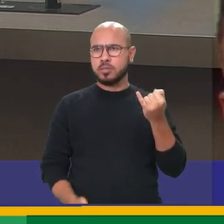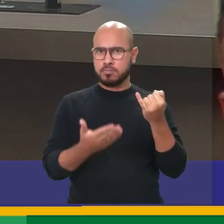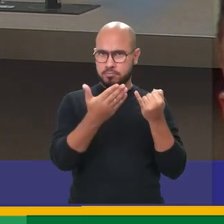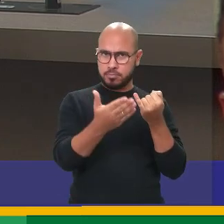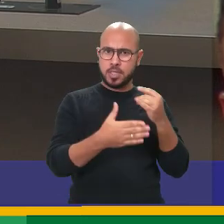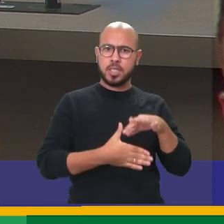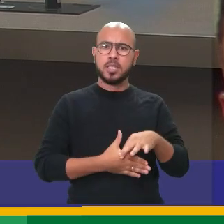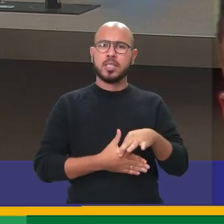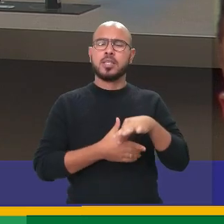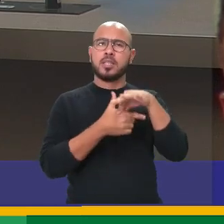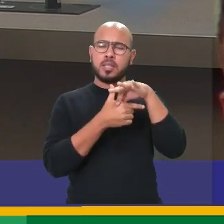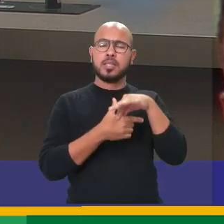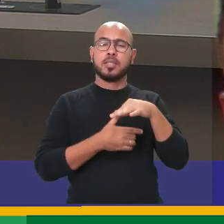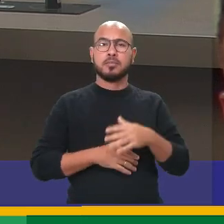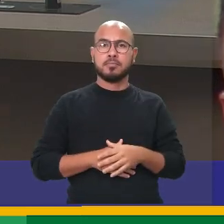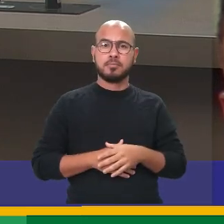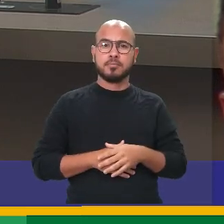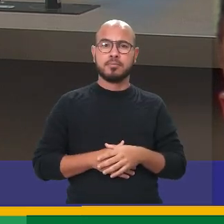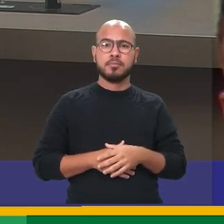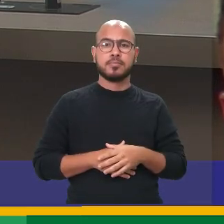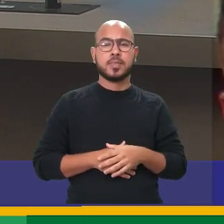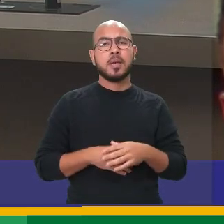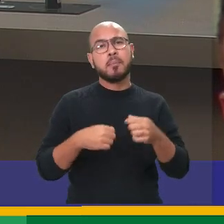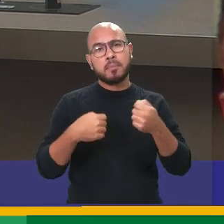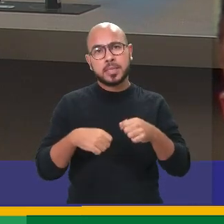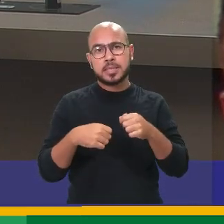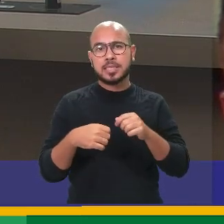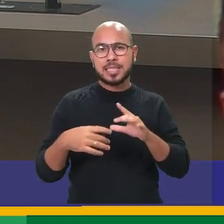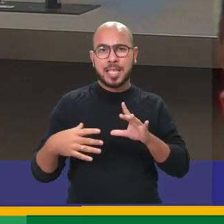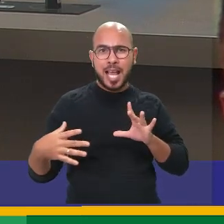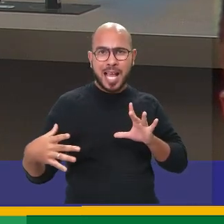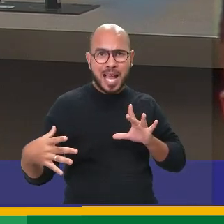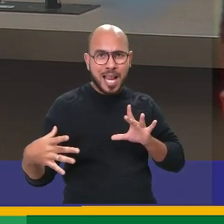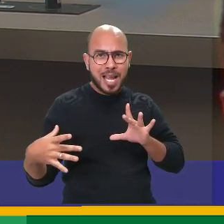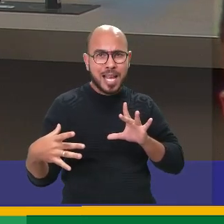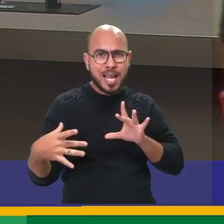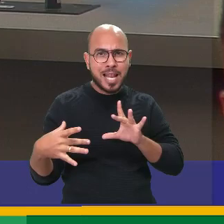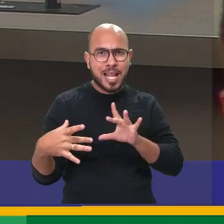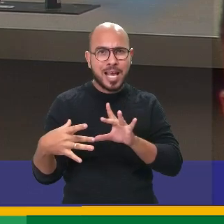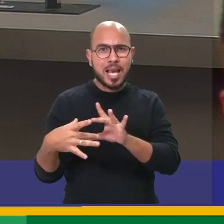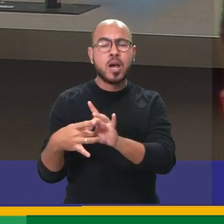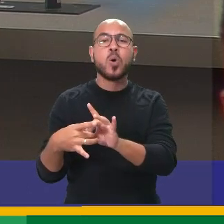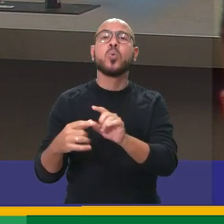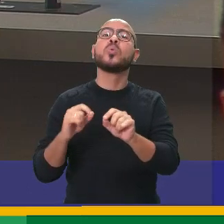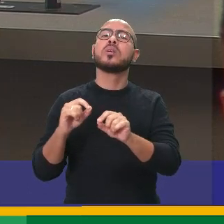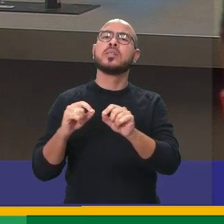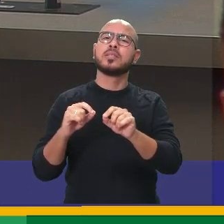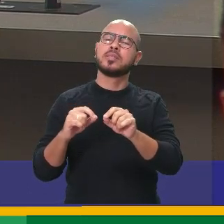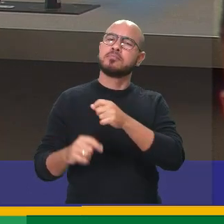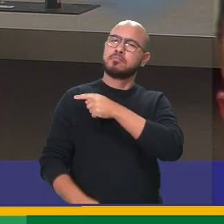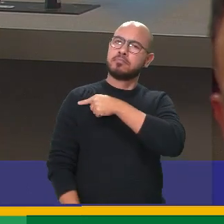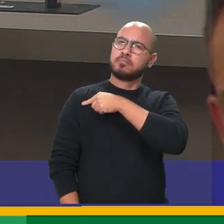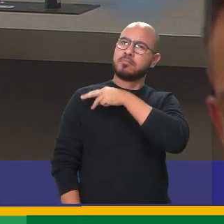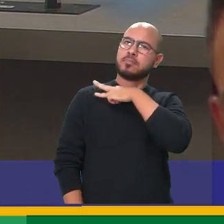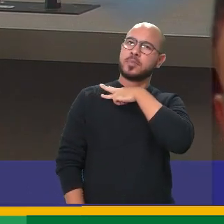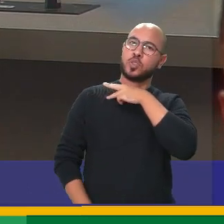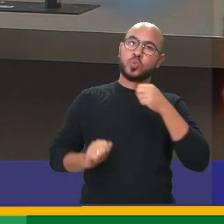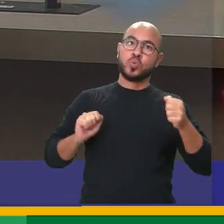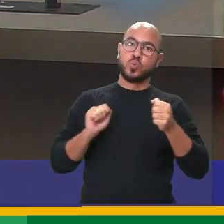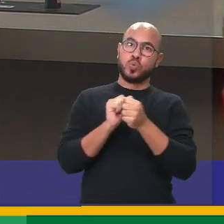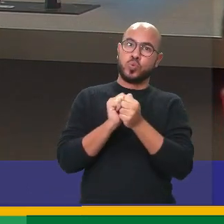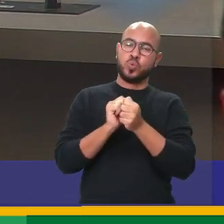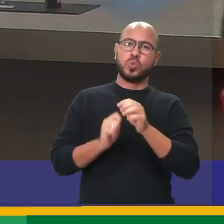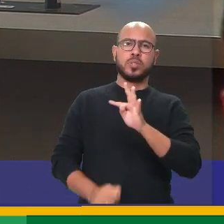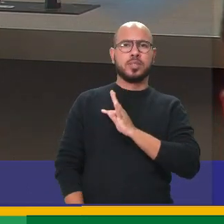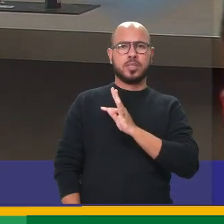eh colocar aproximação do ensino médio com o ensino técnico hoje em Goiás eu